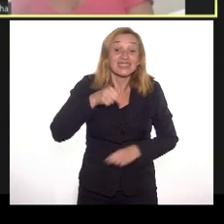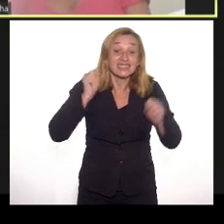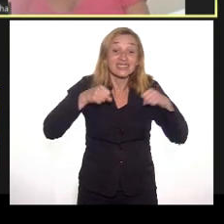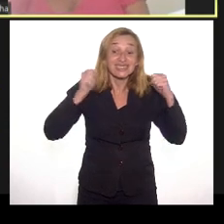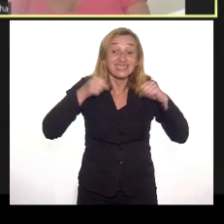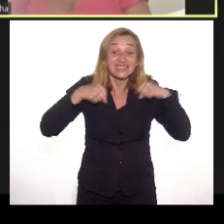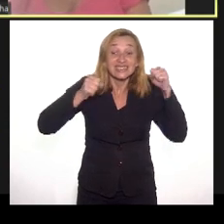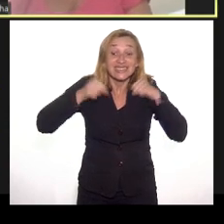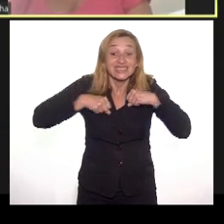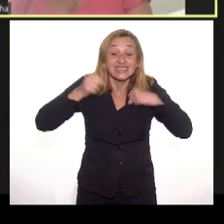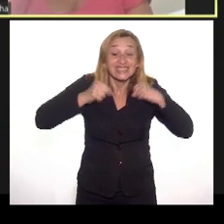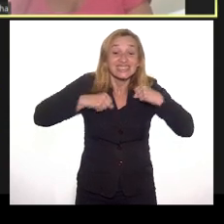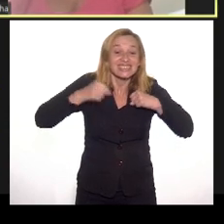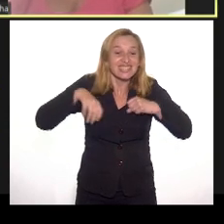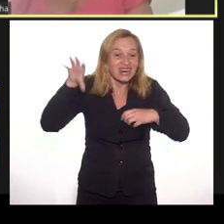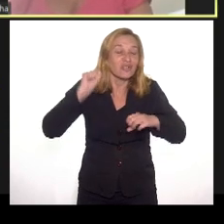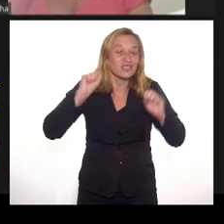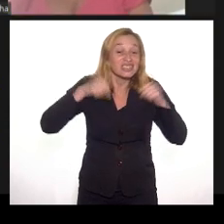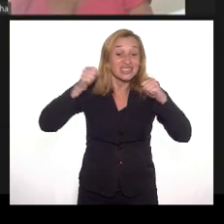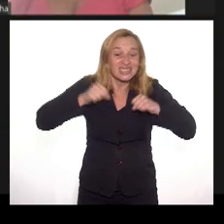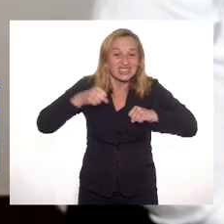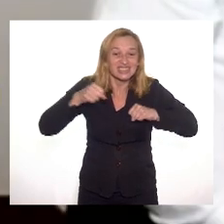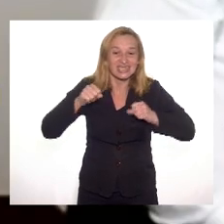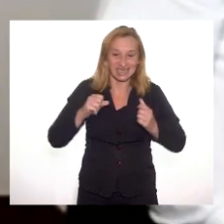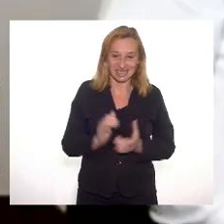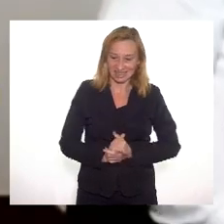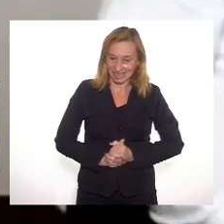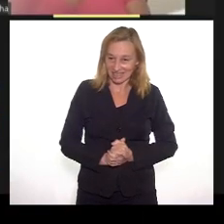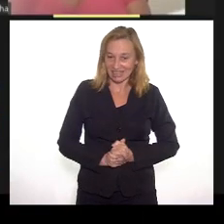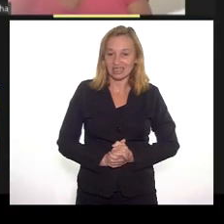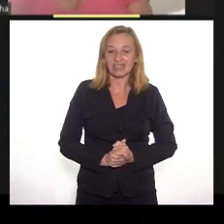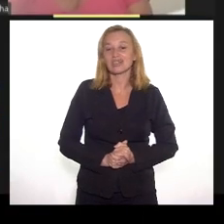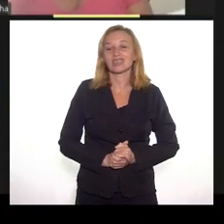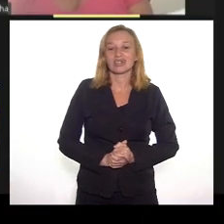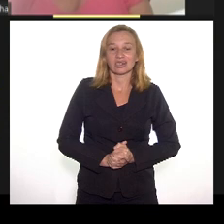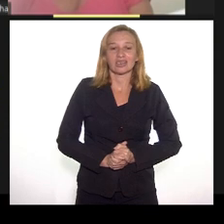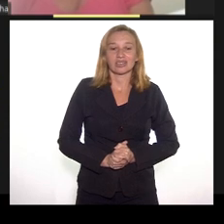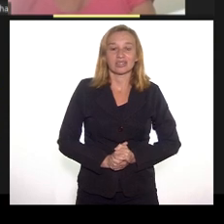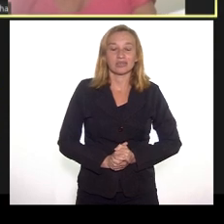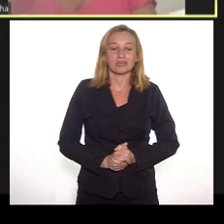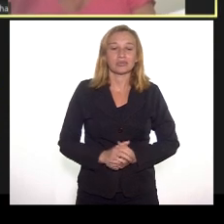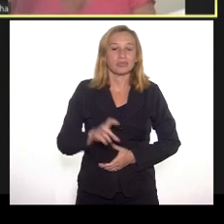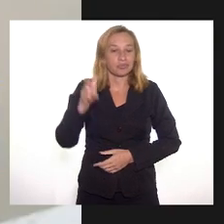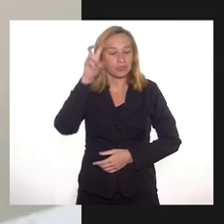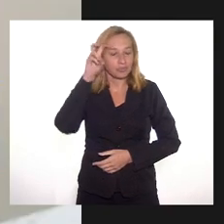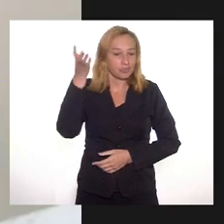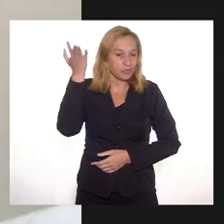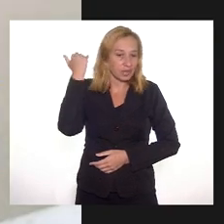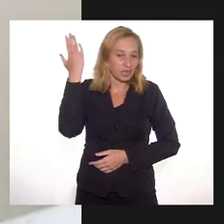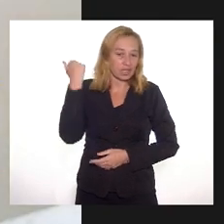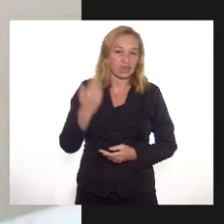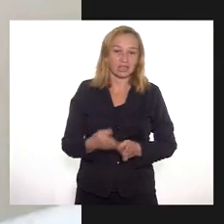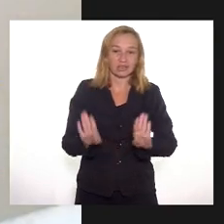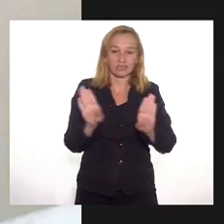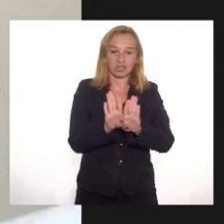Está dando para ouvir, presidente? Sim, sim, Lucinha. Sim, sim. Na quinta-feira passada,